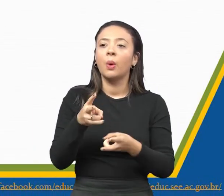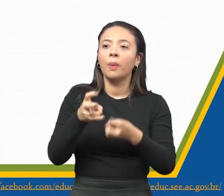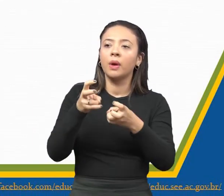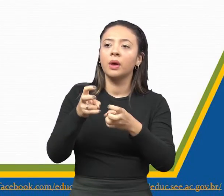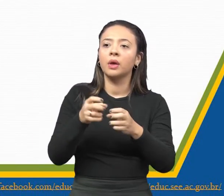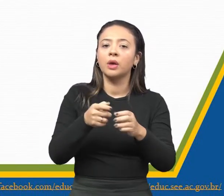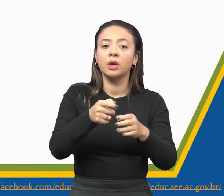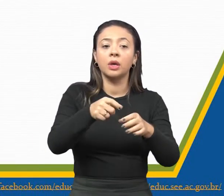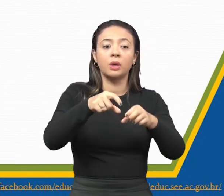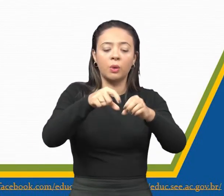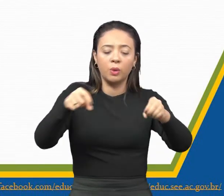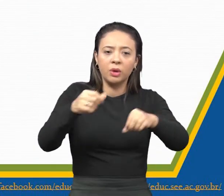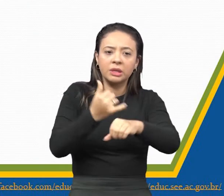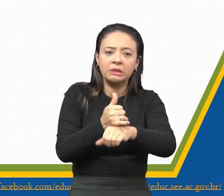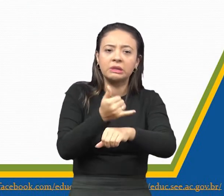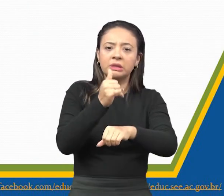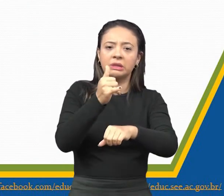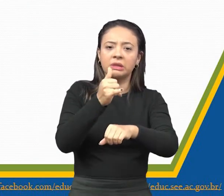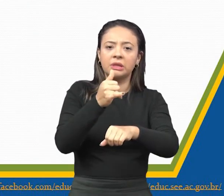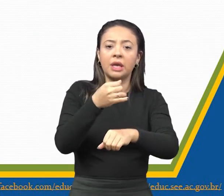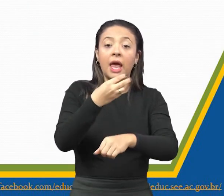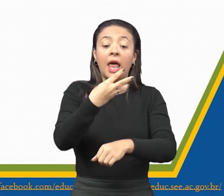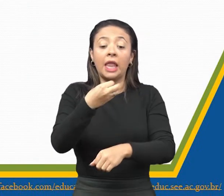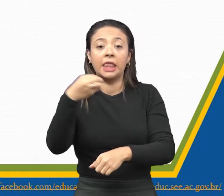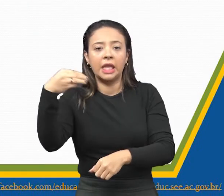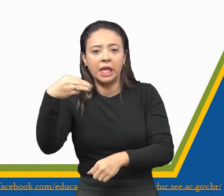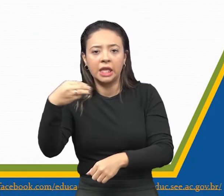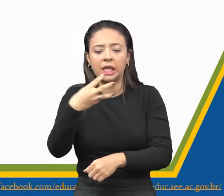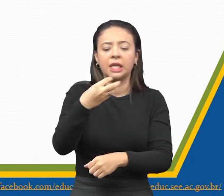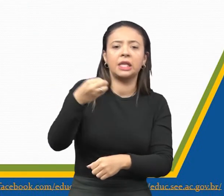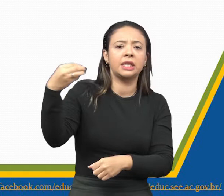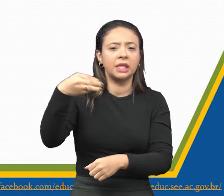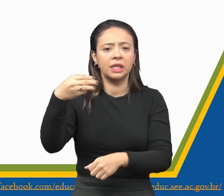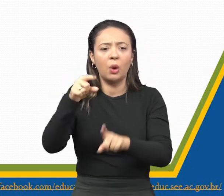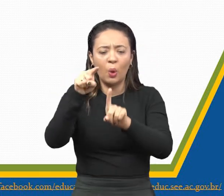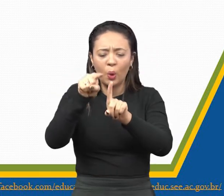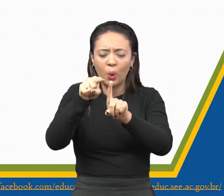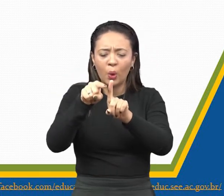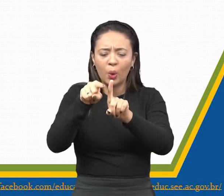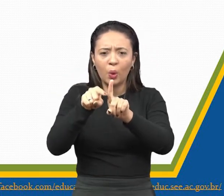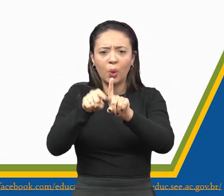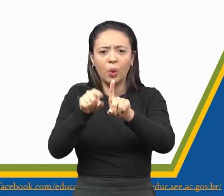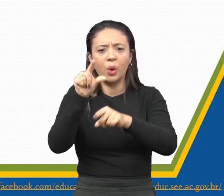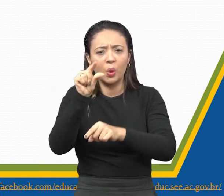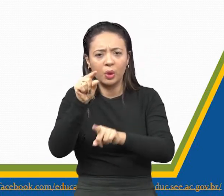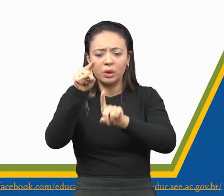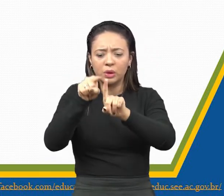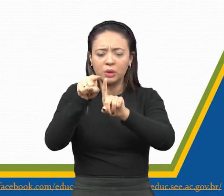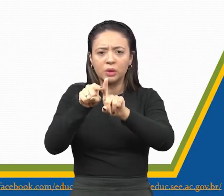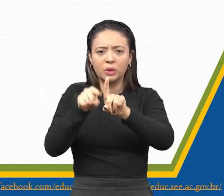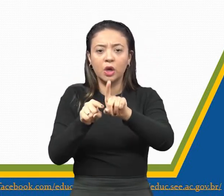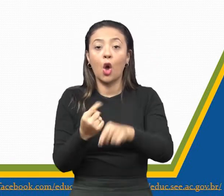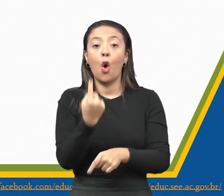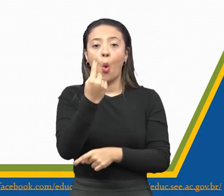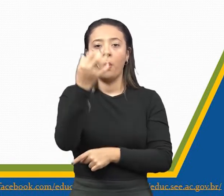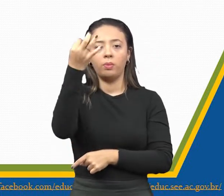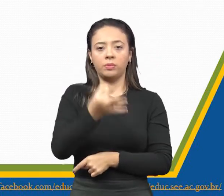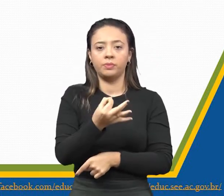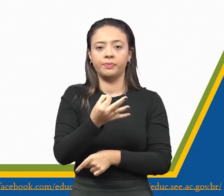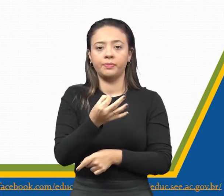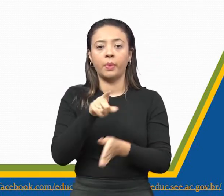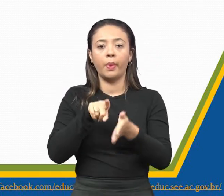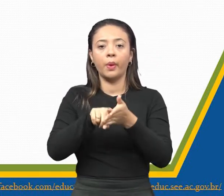liga metálica do forno, a cada 30 minutos ela diminui sua temperatura em 1%. A questão quer saber